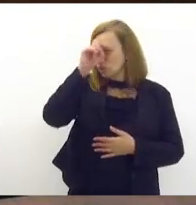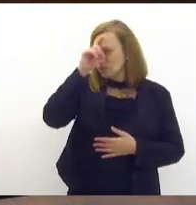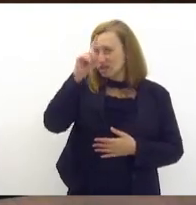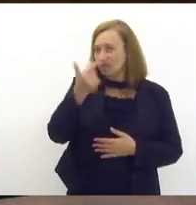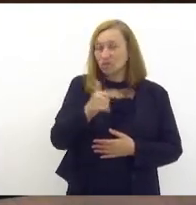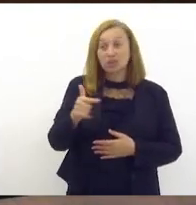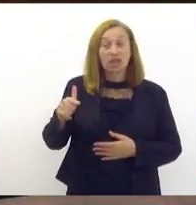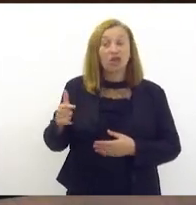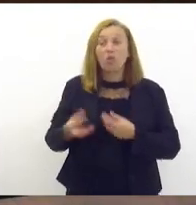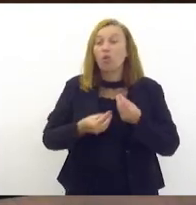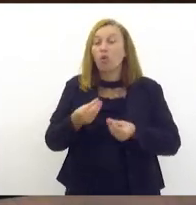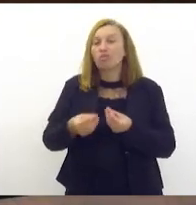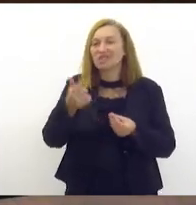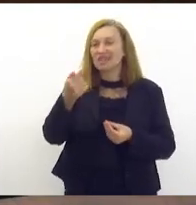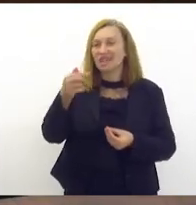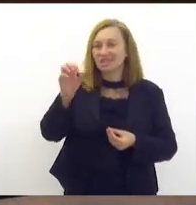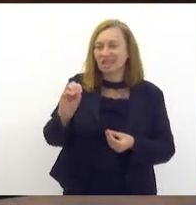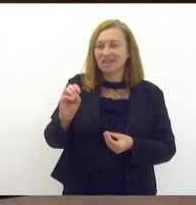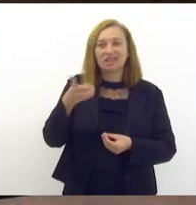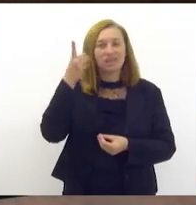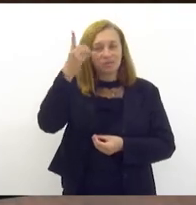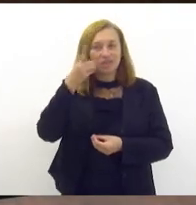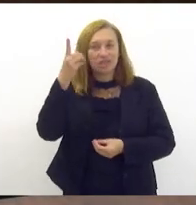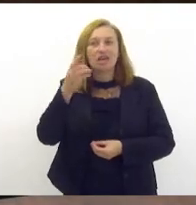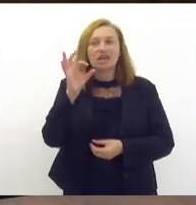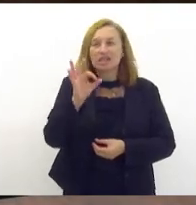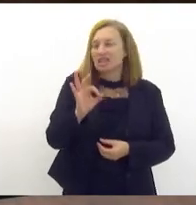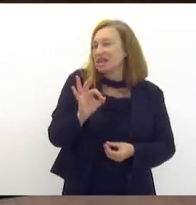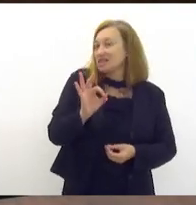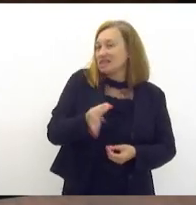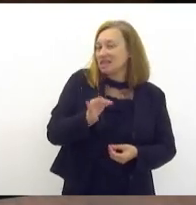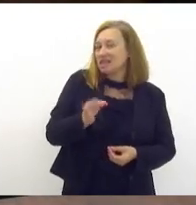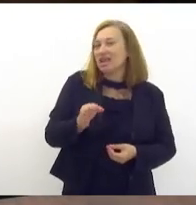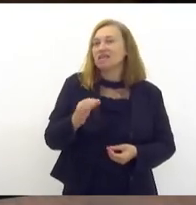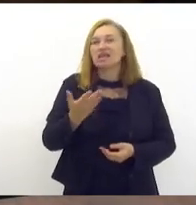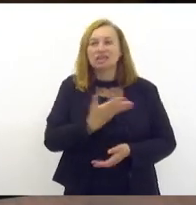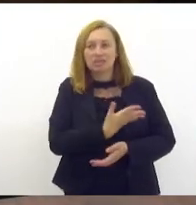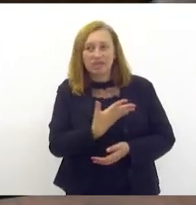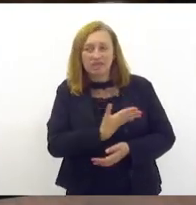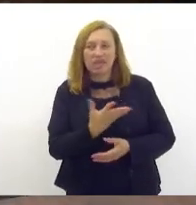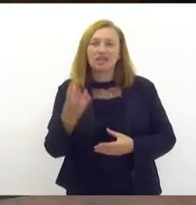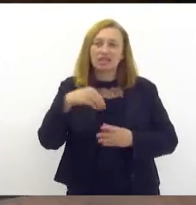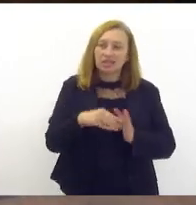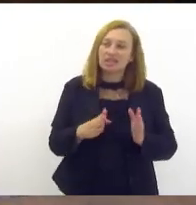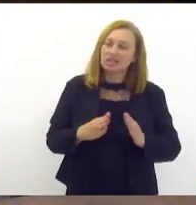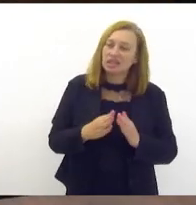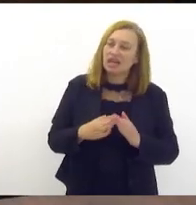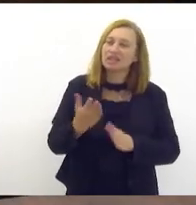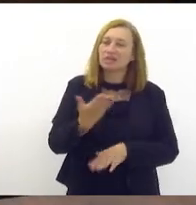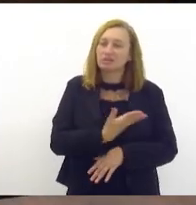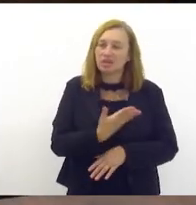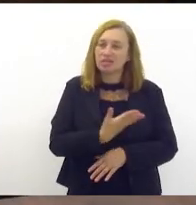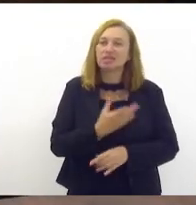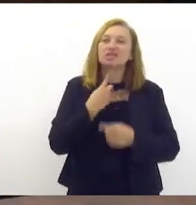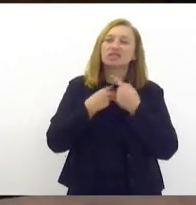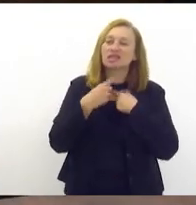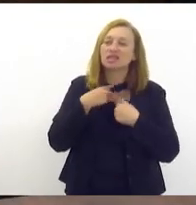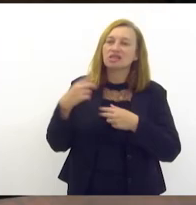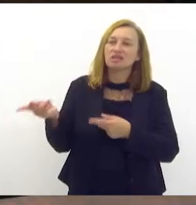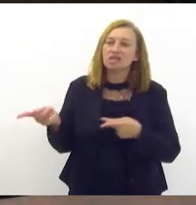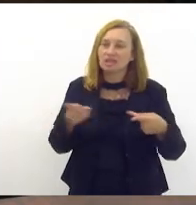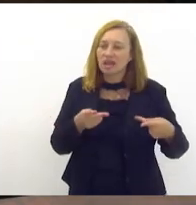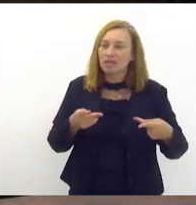certeza que a amizade que nós construímos aqui nessa casa, todos os demais colegas desejariam nos